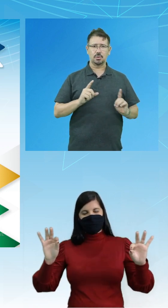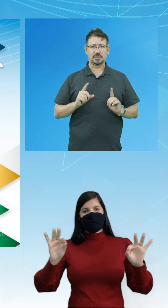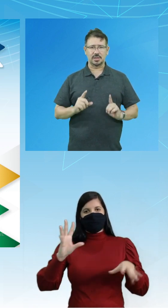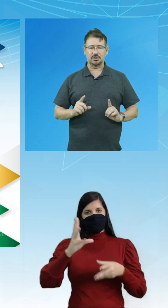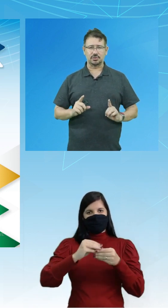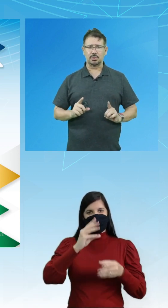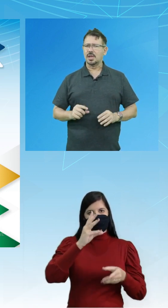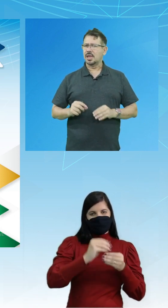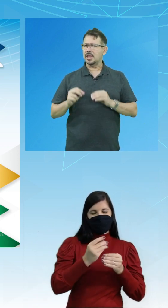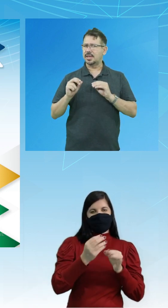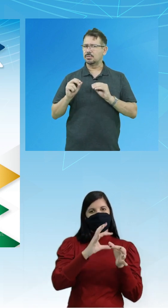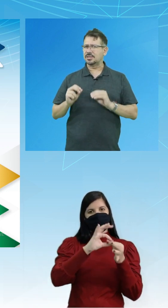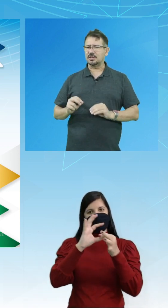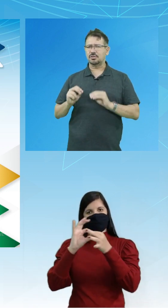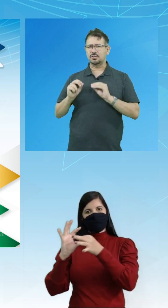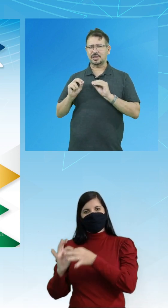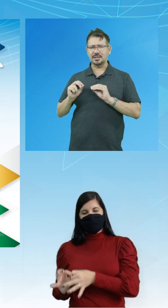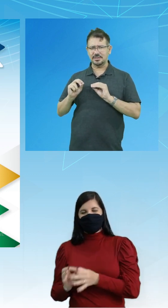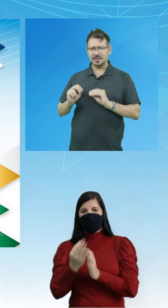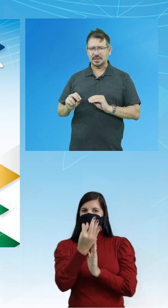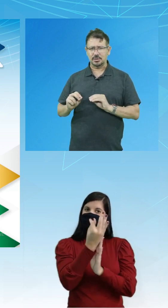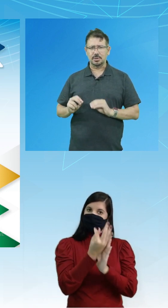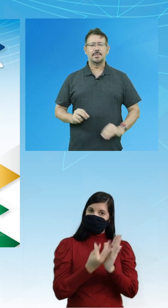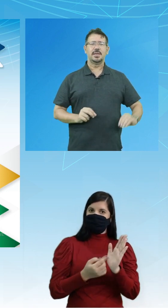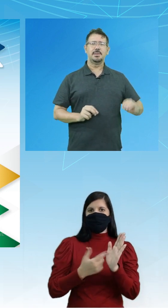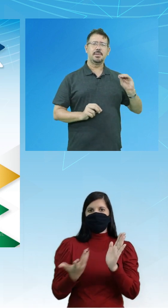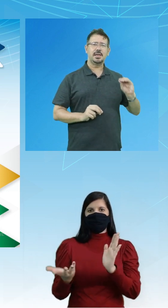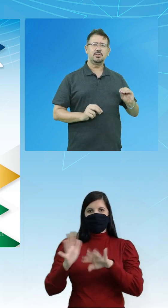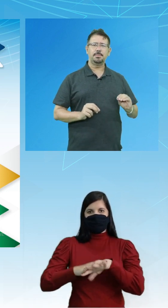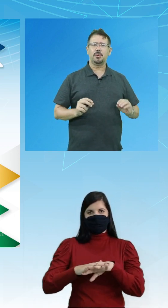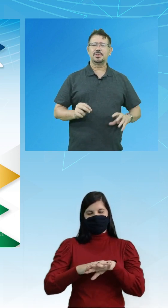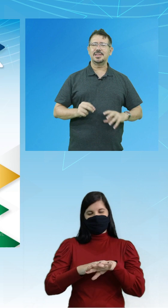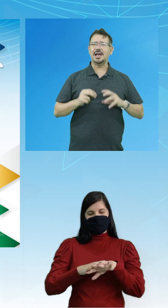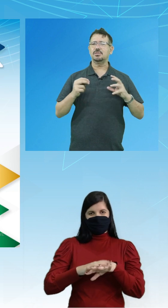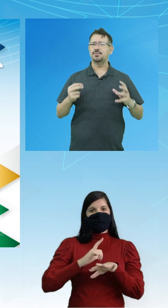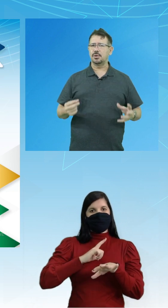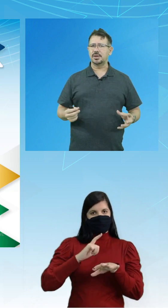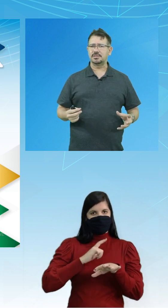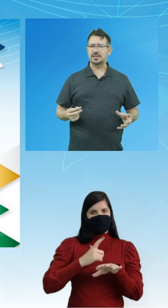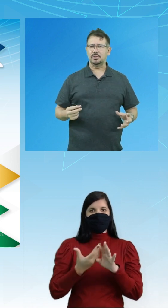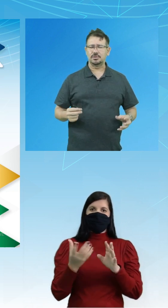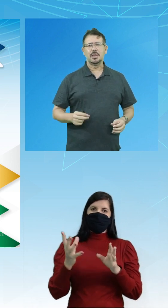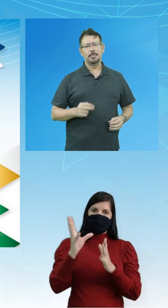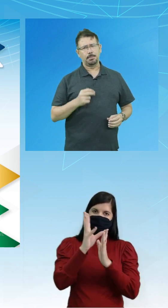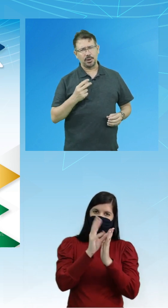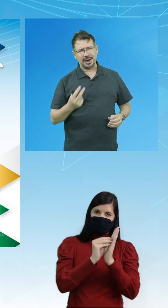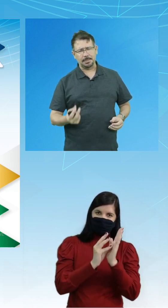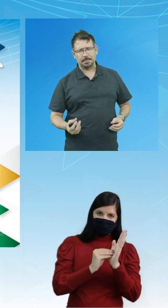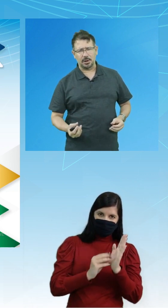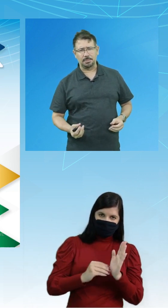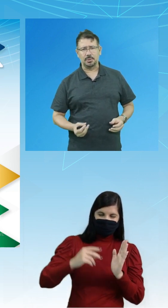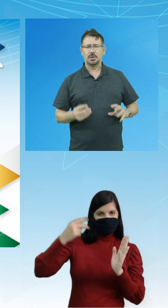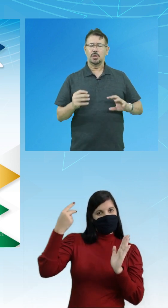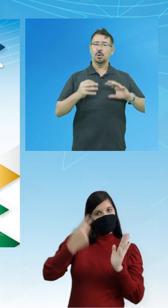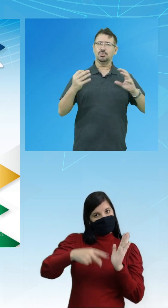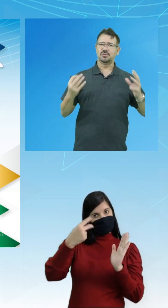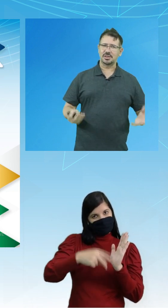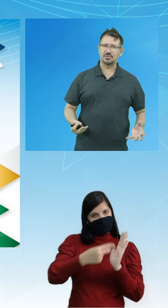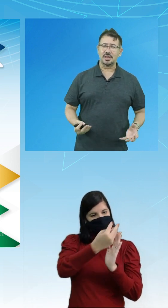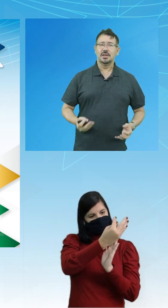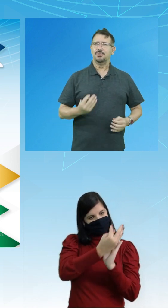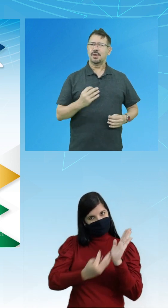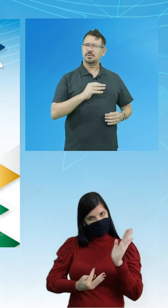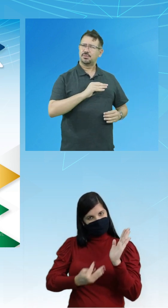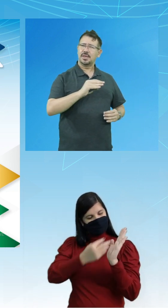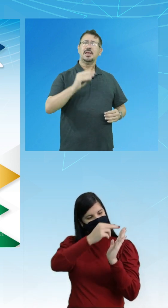do contexto em que o texto está inserido e mesmo por dados fornecidos por ele próprio. Ou